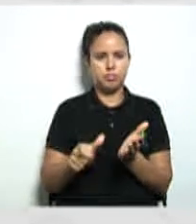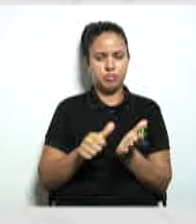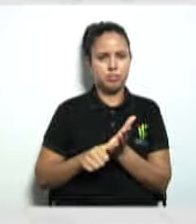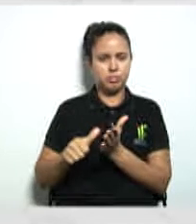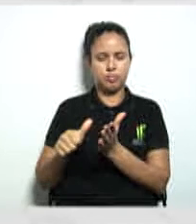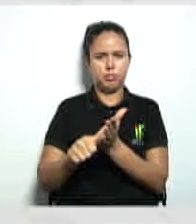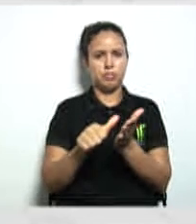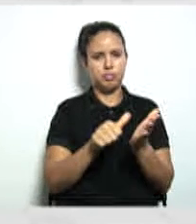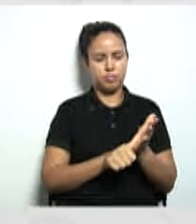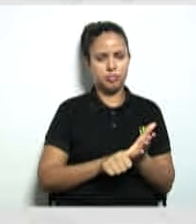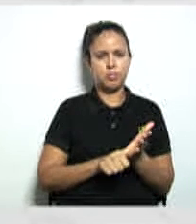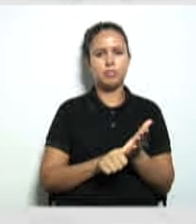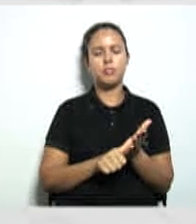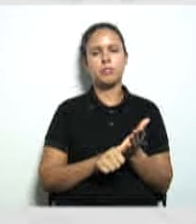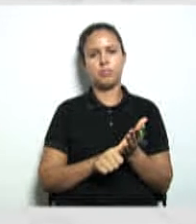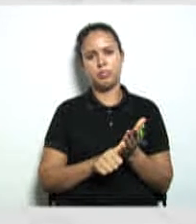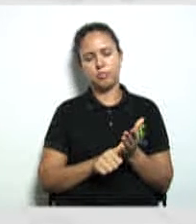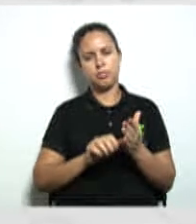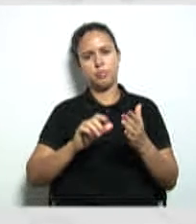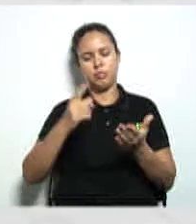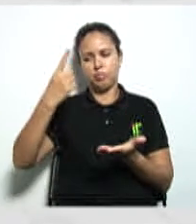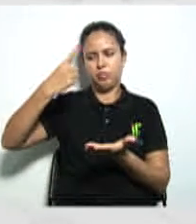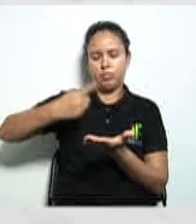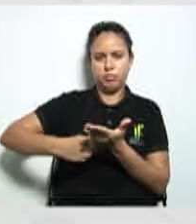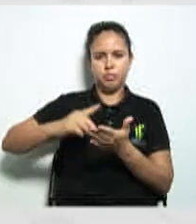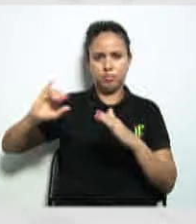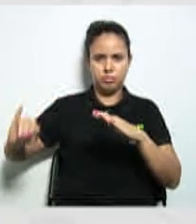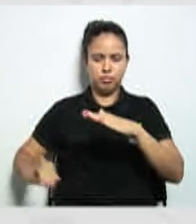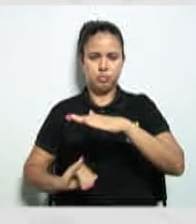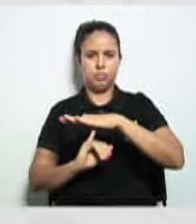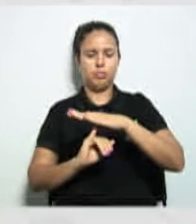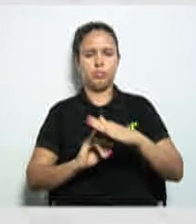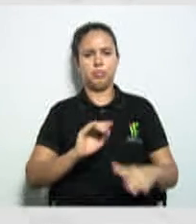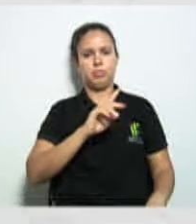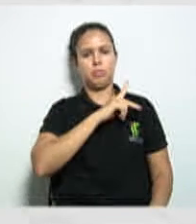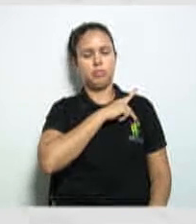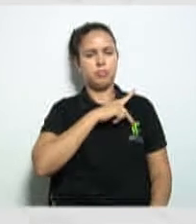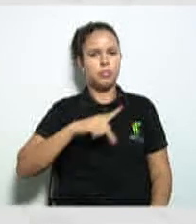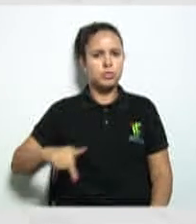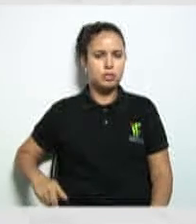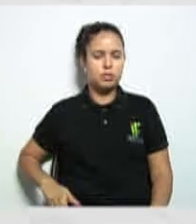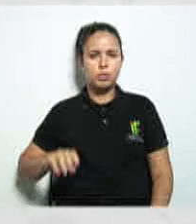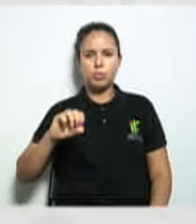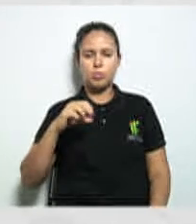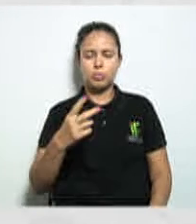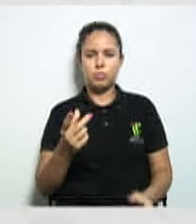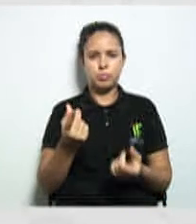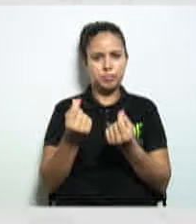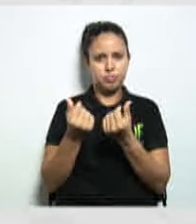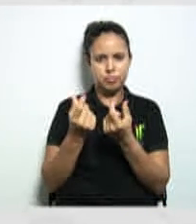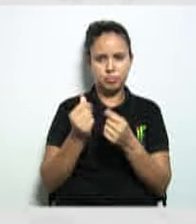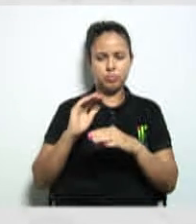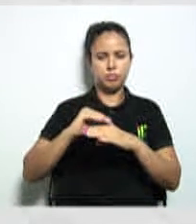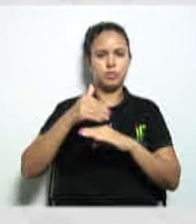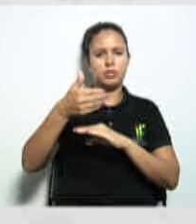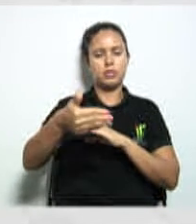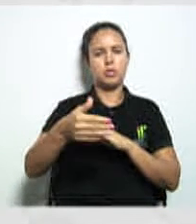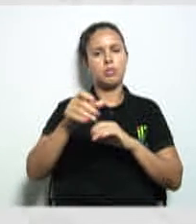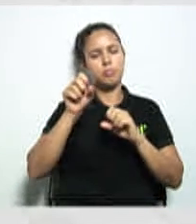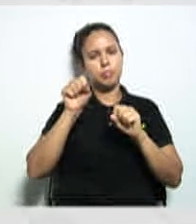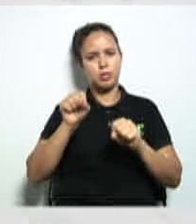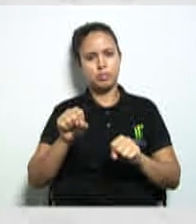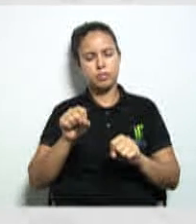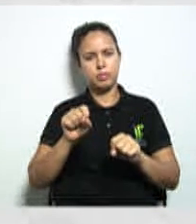organizações, incluindo instituições públicas, ou recorrerem a capital externo, devem fazê-lo em condições de